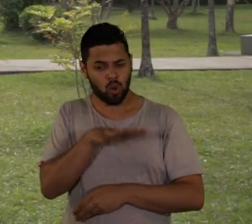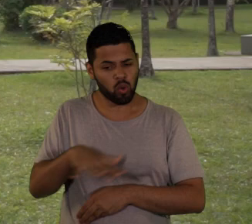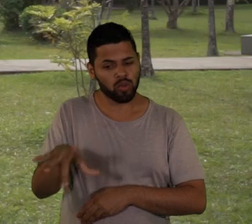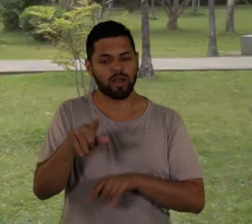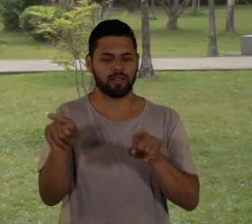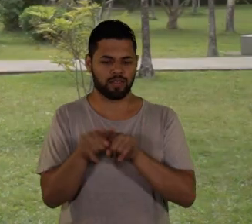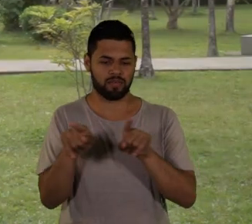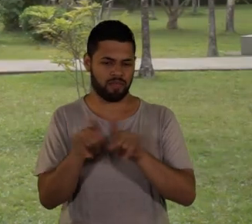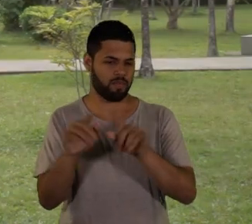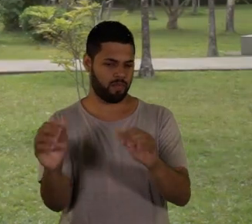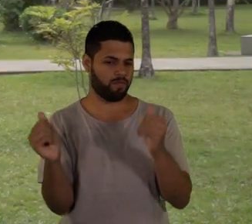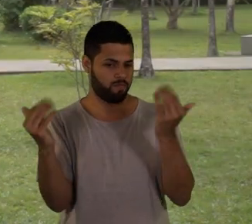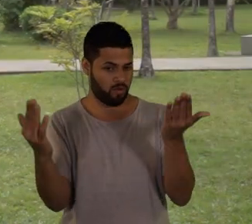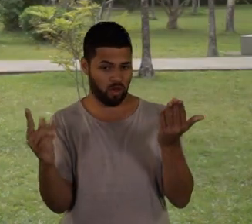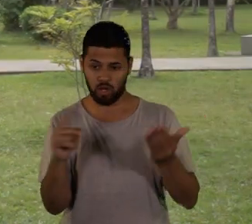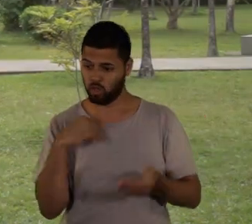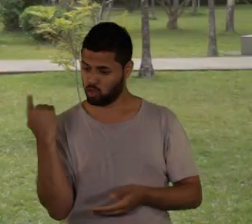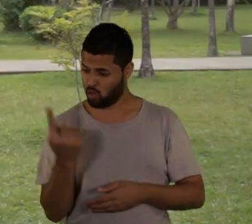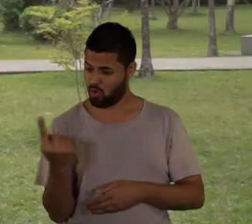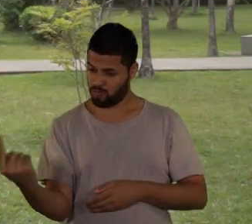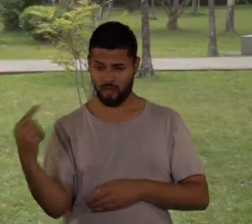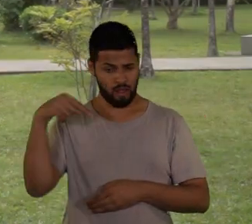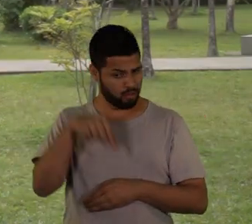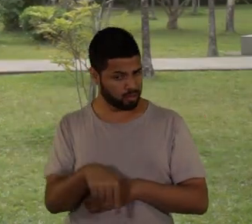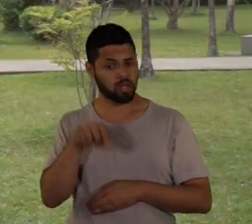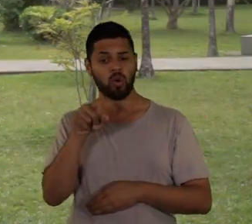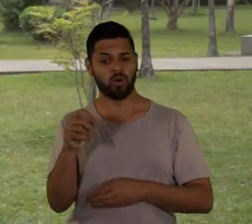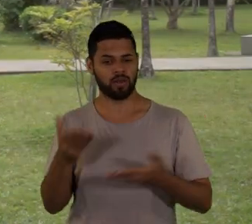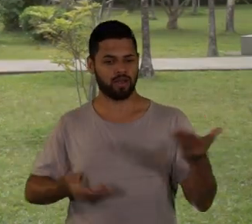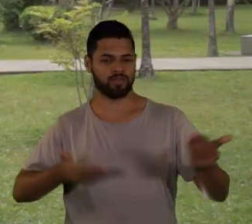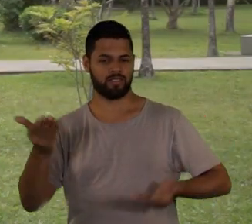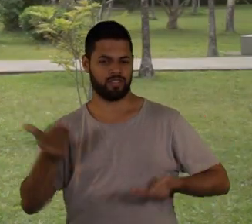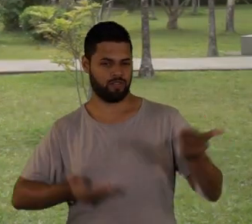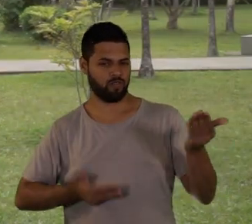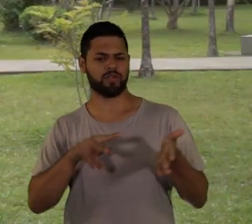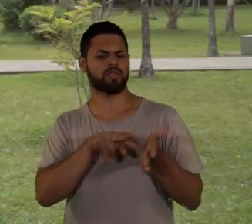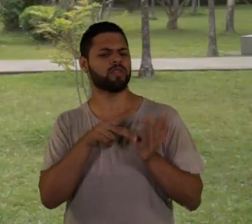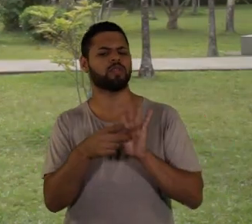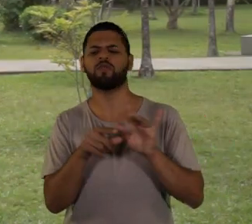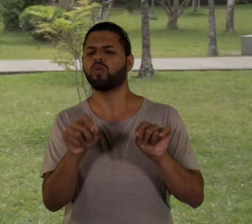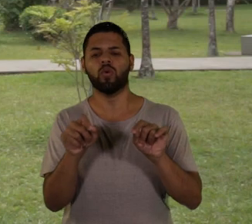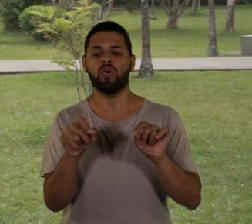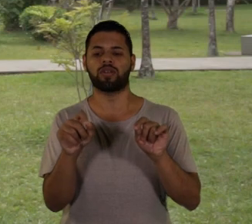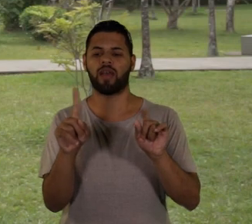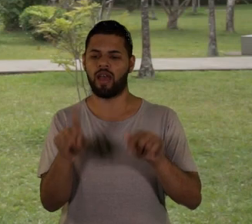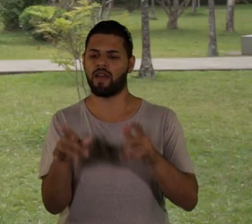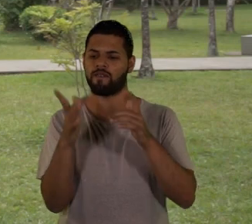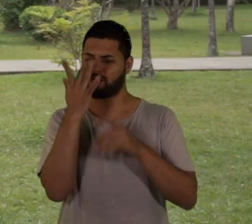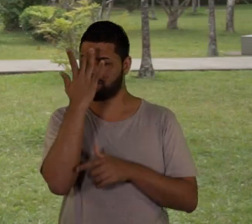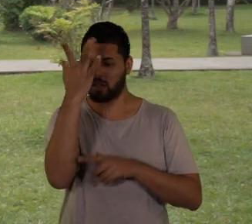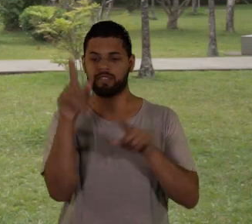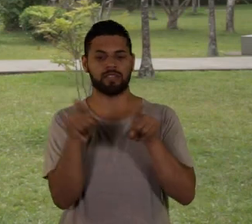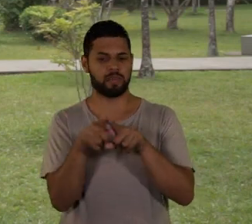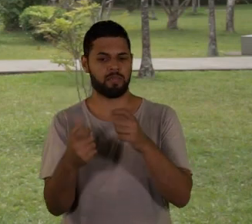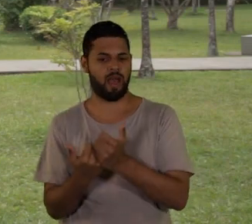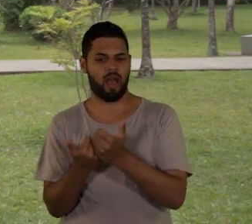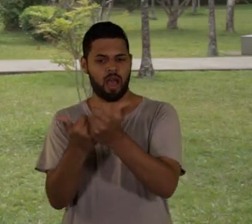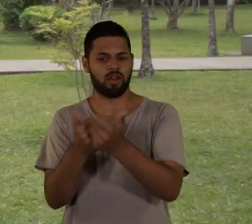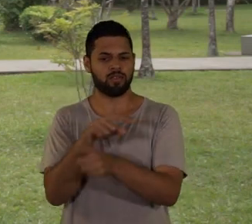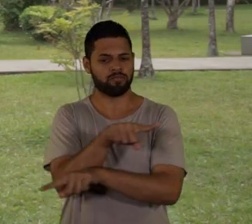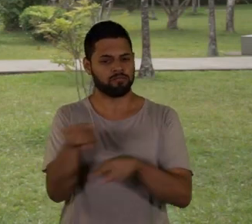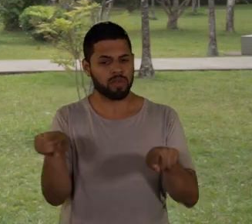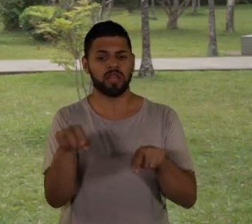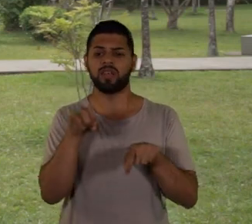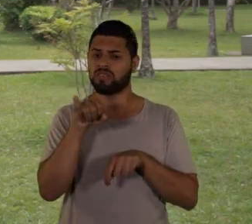para fora. A gente está aqui para servir, servidor, eu sirvo, no sentido de facilitar, ajudar. Então eu estou aqui